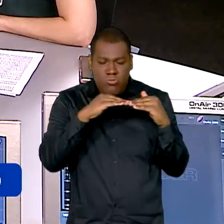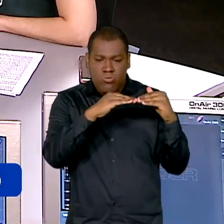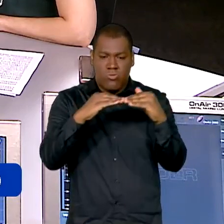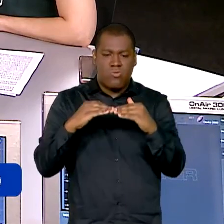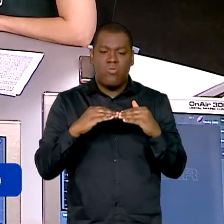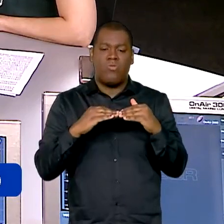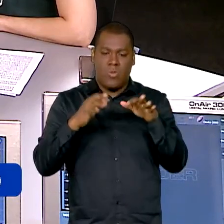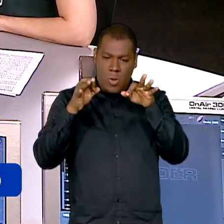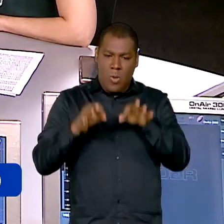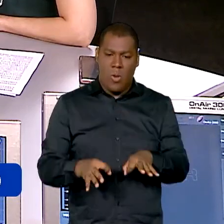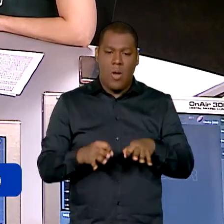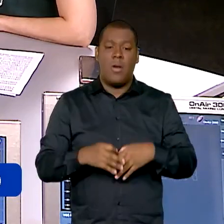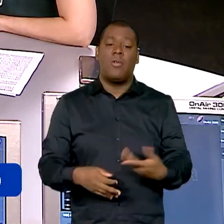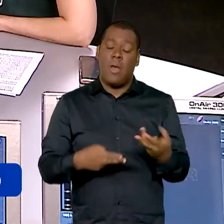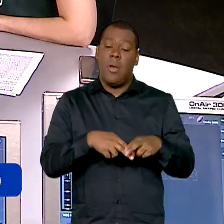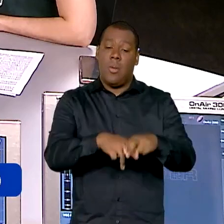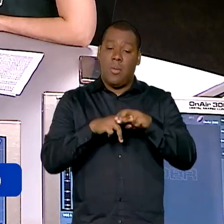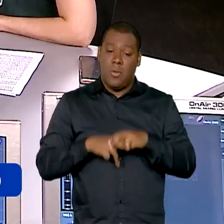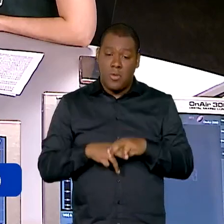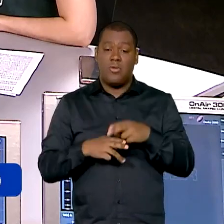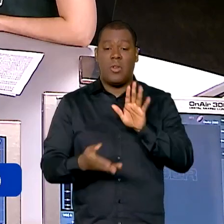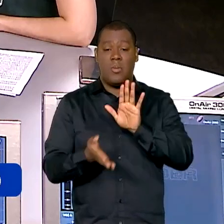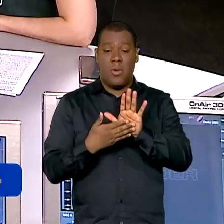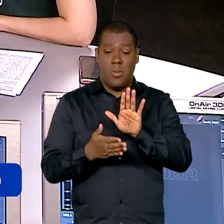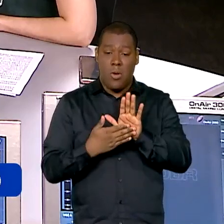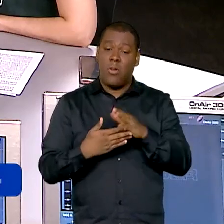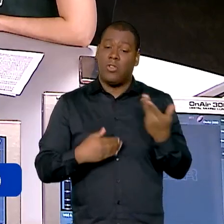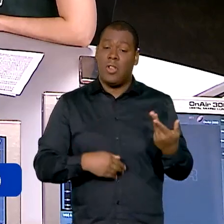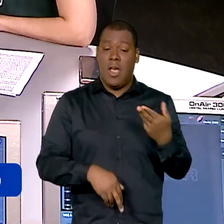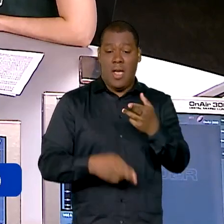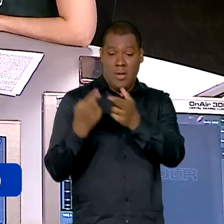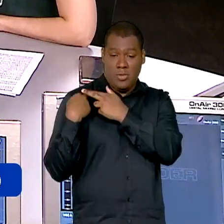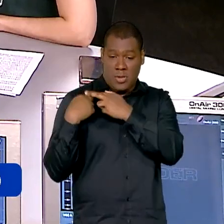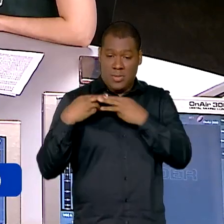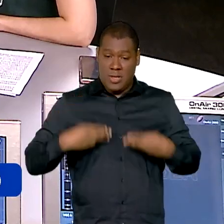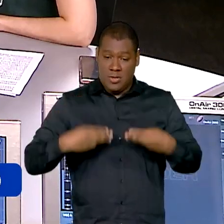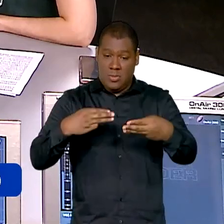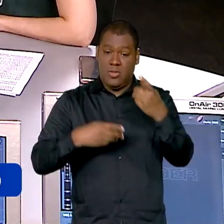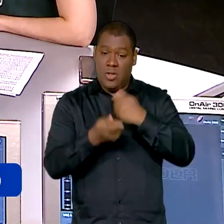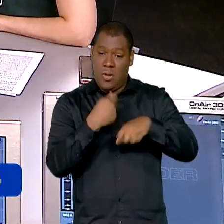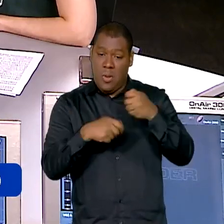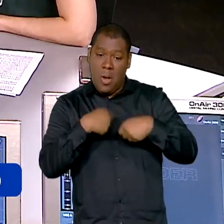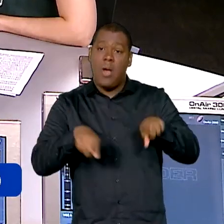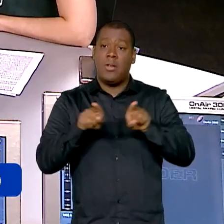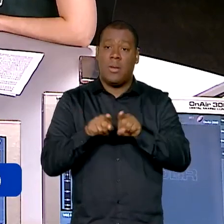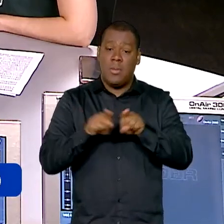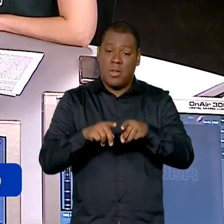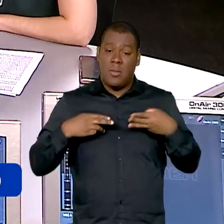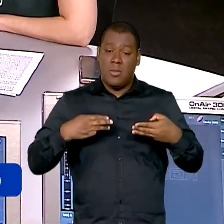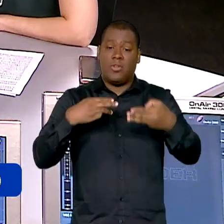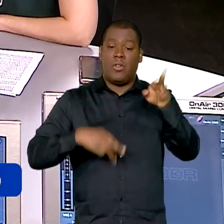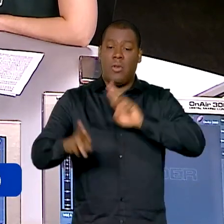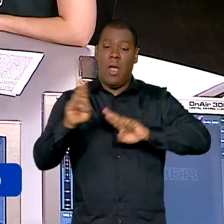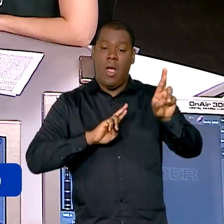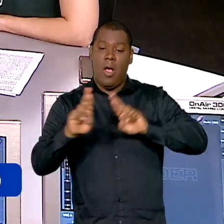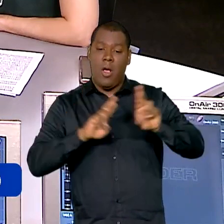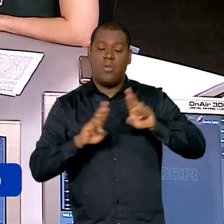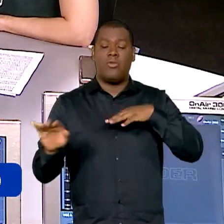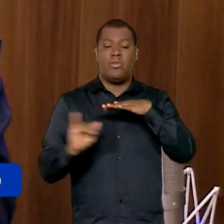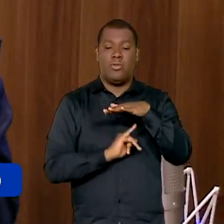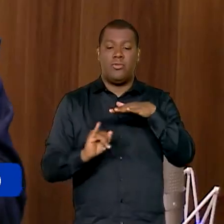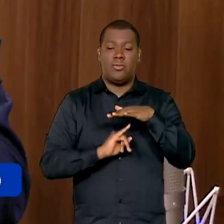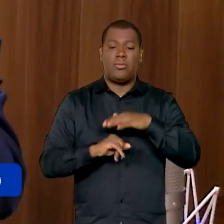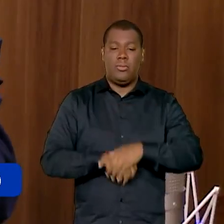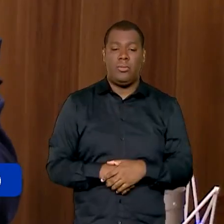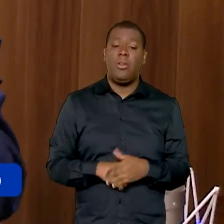por isso essa negociação está sendo conduzida pelo Ministério da Fazenda e Ministério das Relações Institucionais, buscando dar